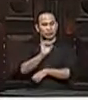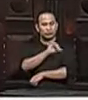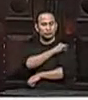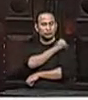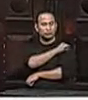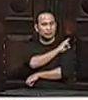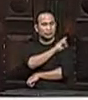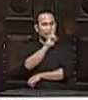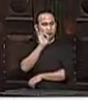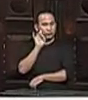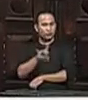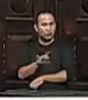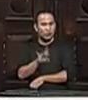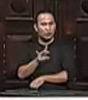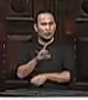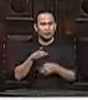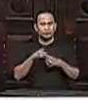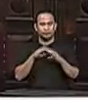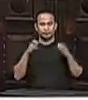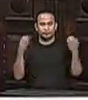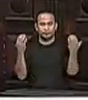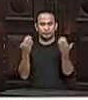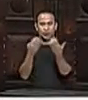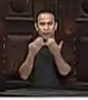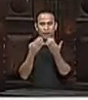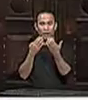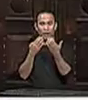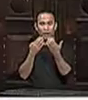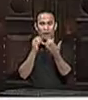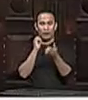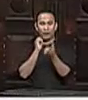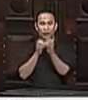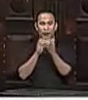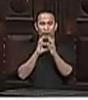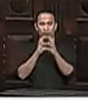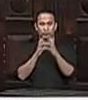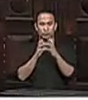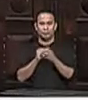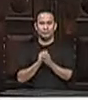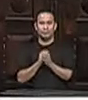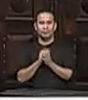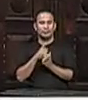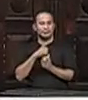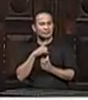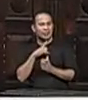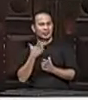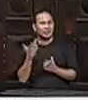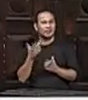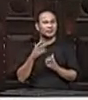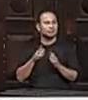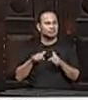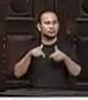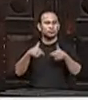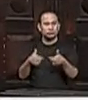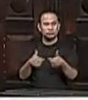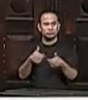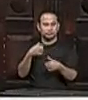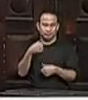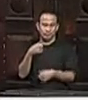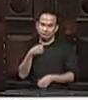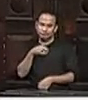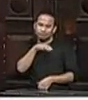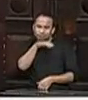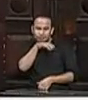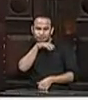não é só o estádio do futebol, ainda que no futebol nós tenhamos discrepâncias absurdas.